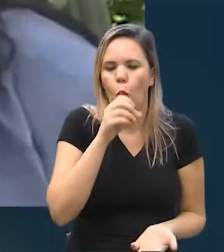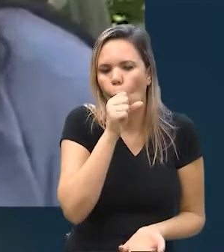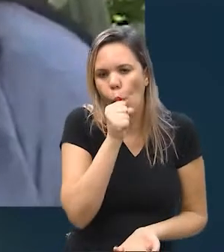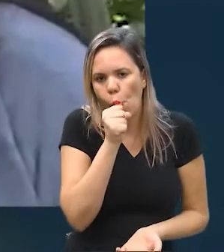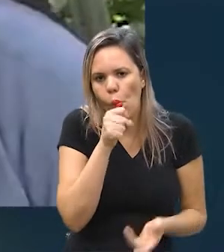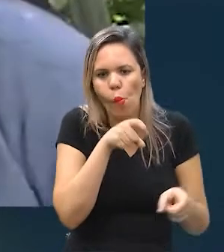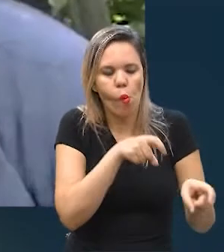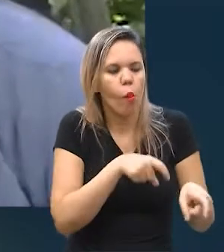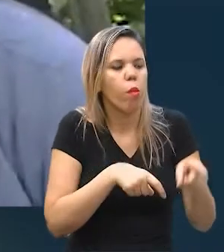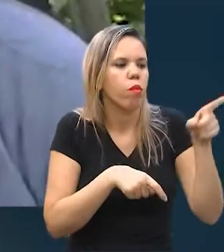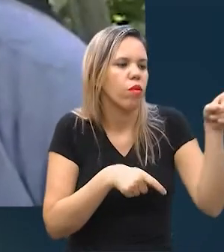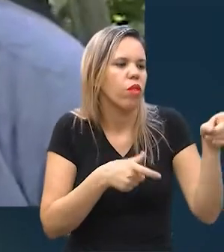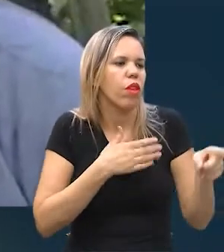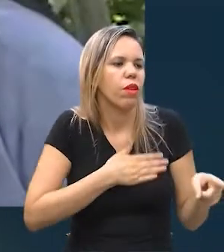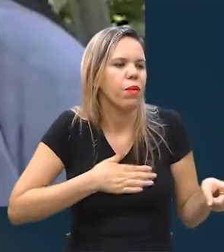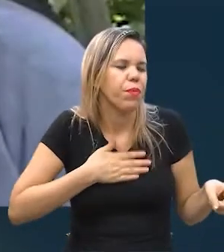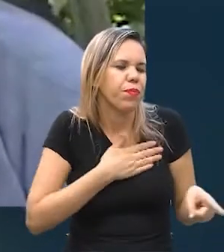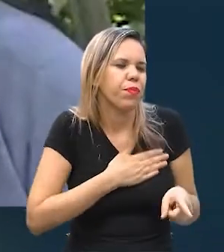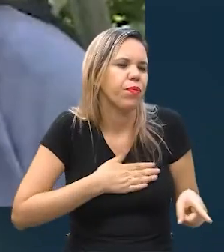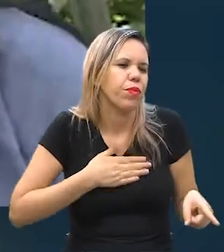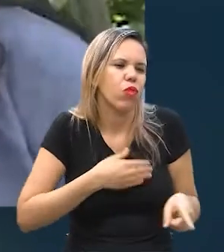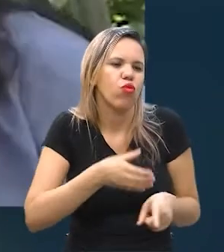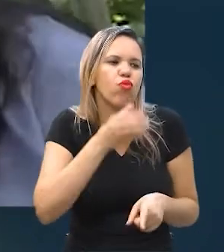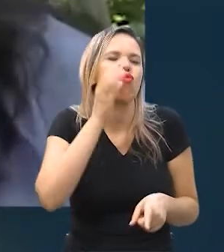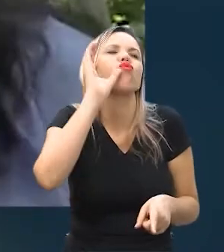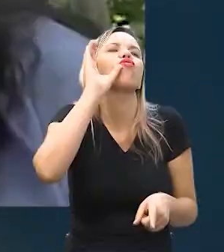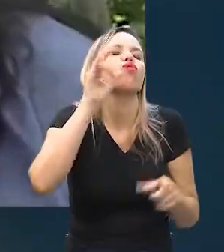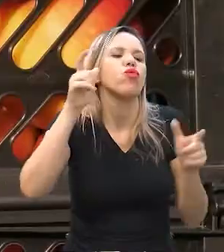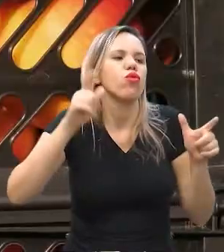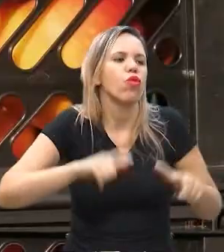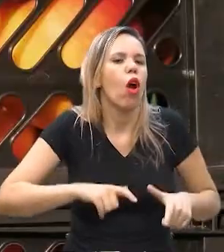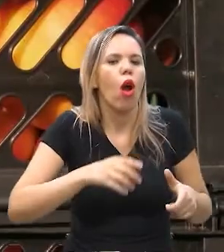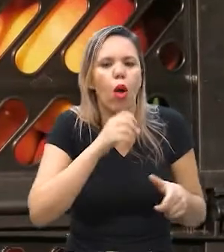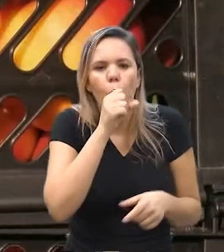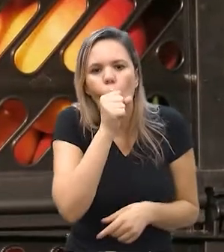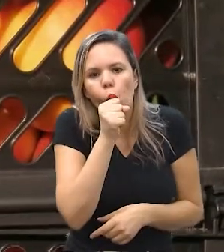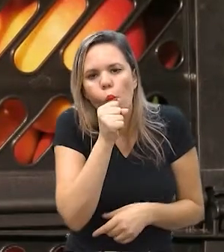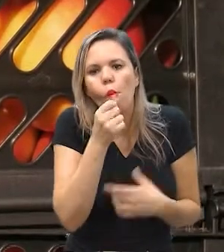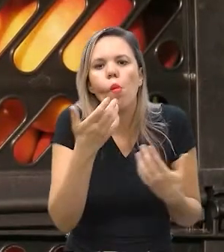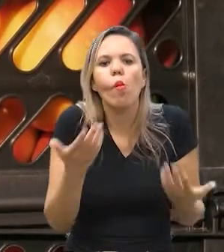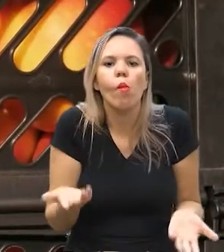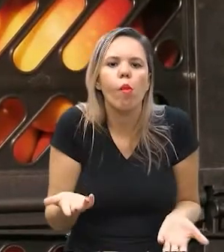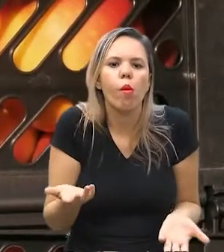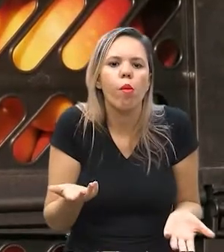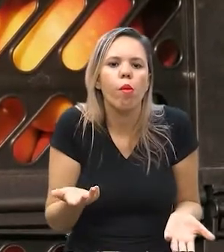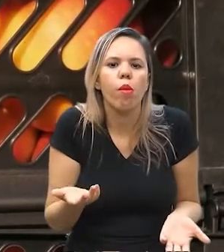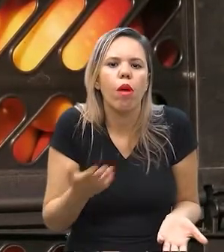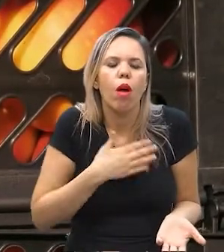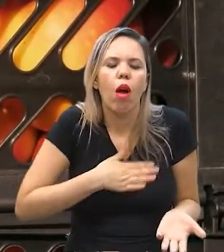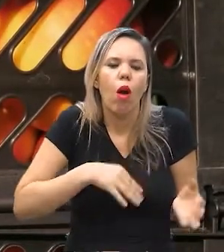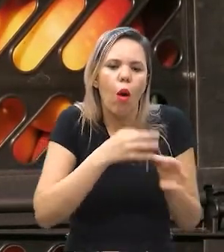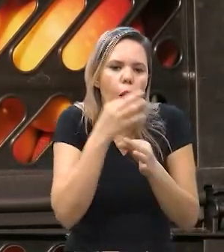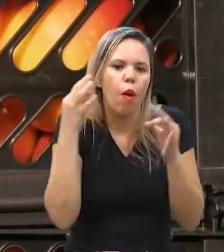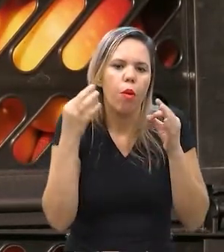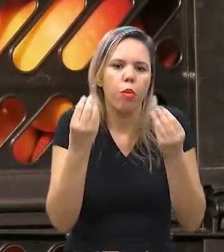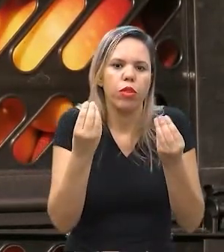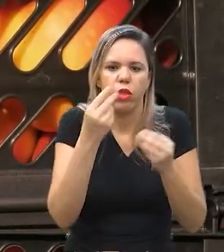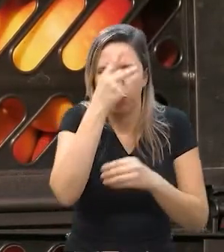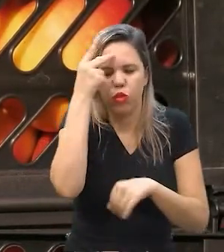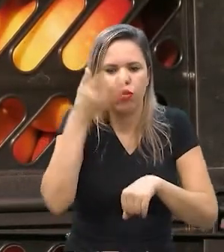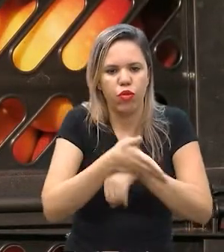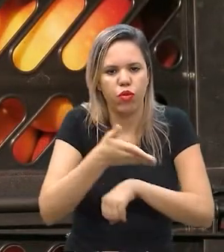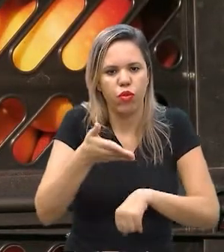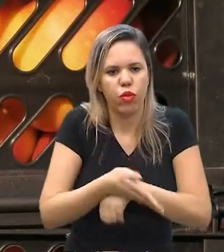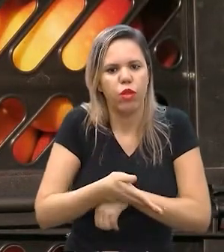fui lá no seu sítio, chupei, tomei aquele suco, da onde que é aquela laranja? Ah, que salada fresquinha. A gente recebe muita gente aqui, a gente gosta